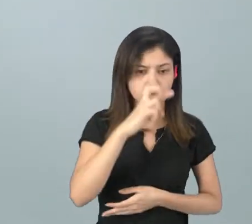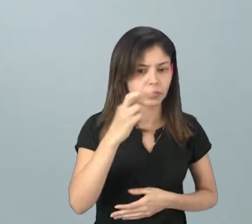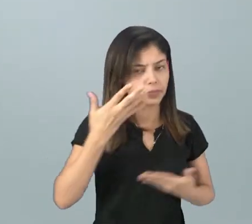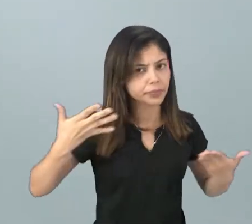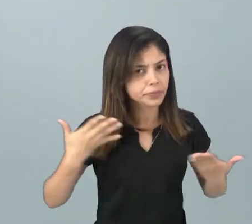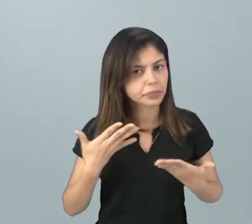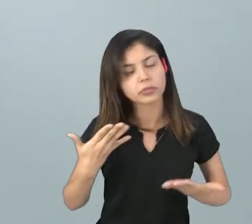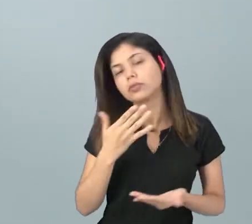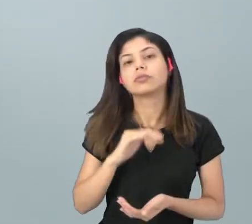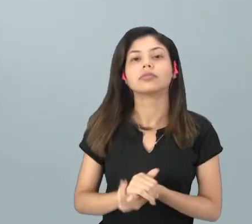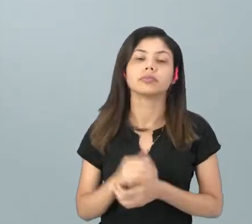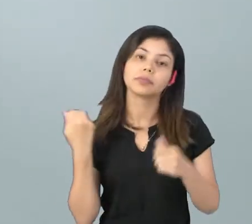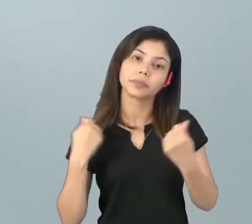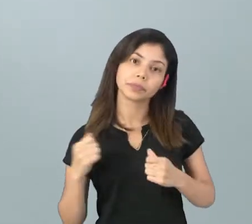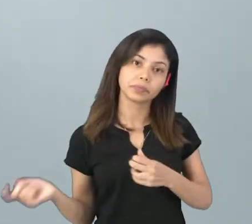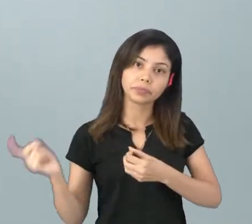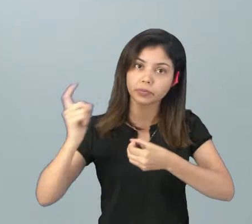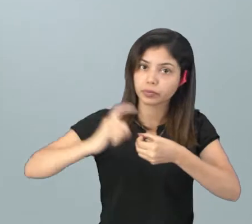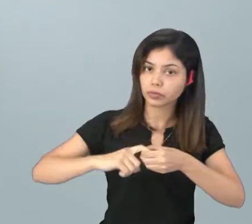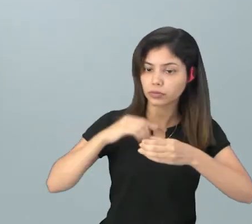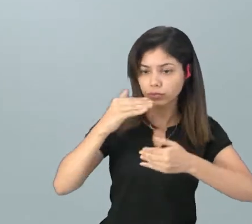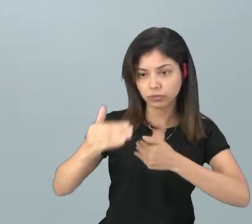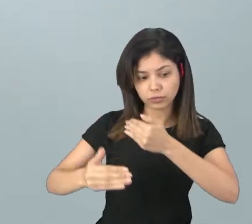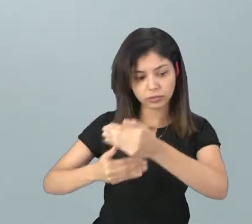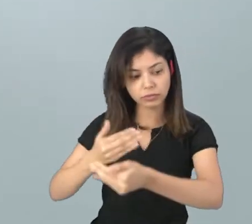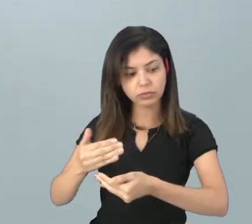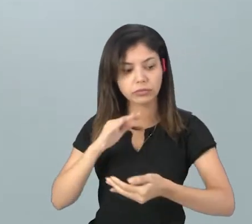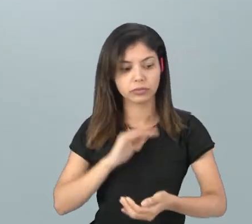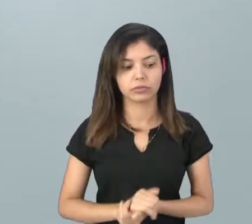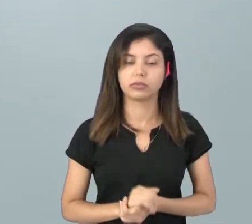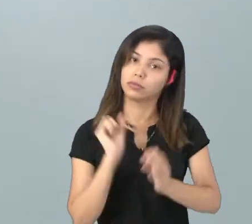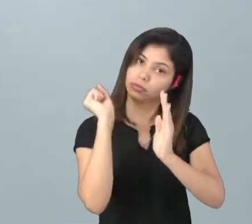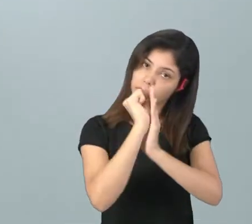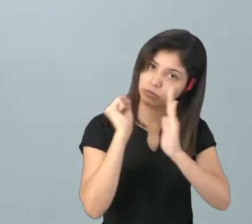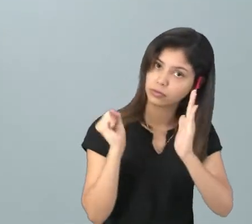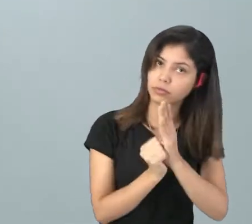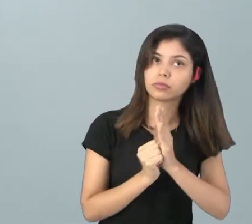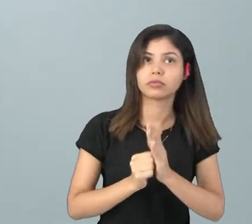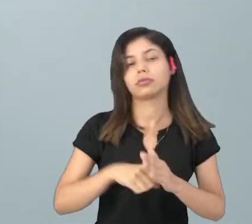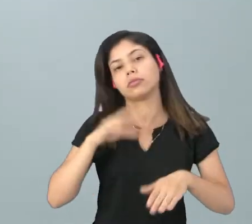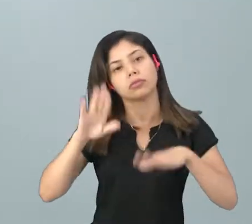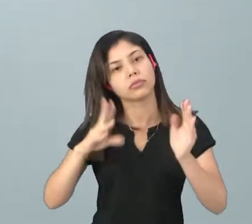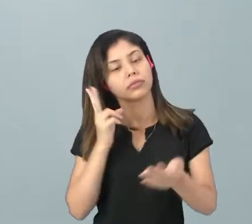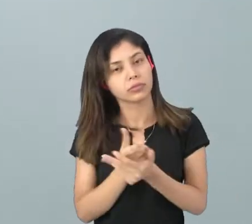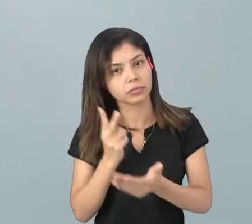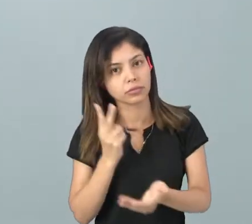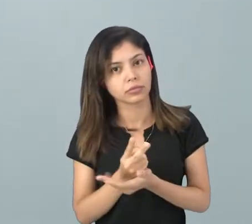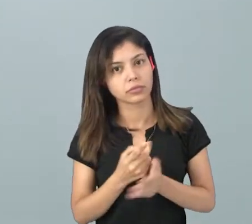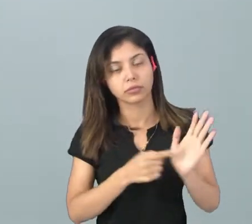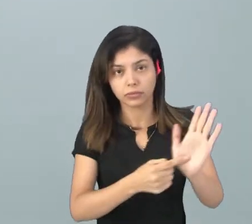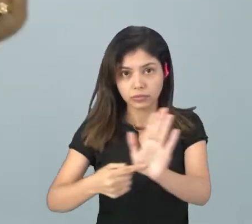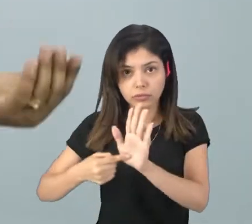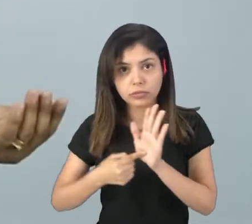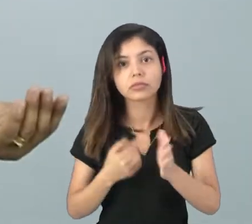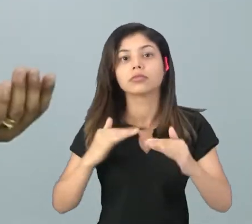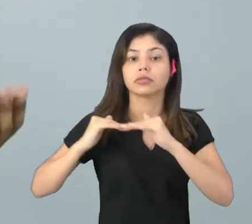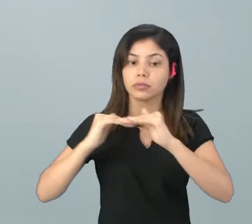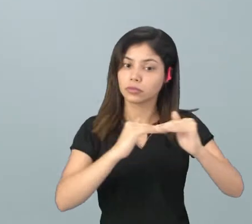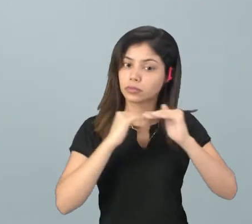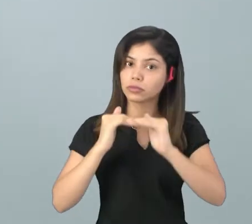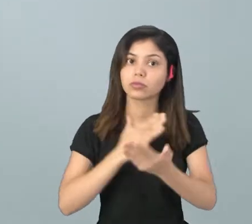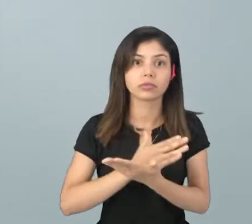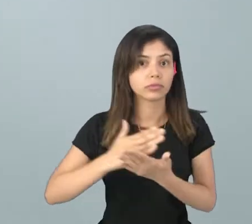hoje. Ela vem se transformando ao longo dos séculos, e nem sempre a religião que hoje se apresenta é igual àquela